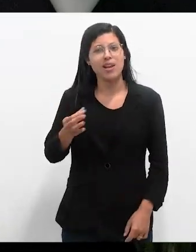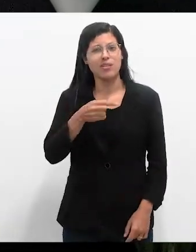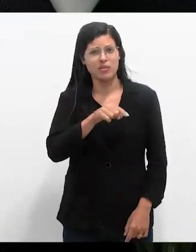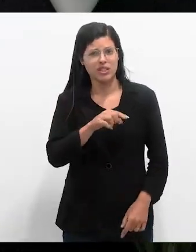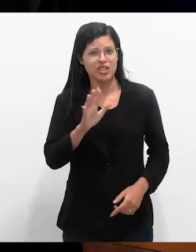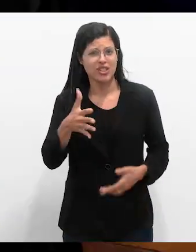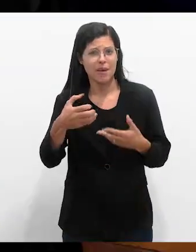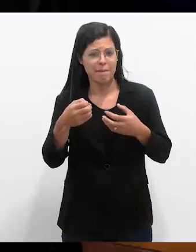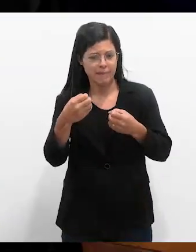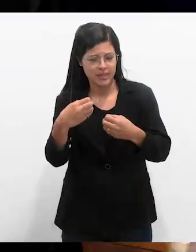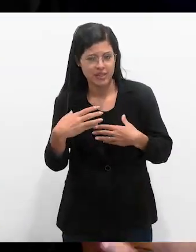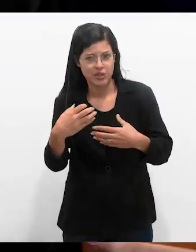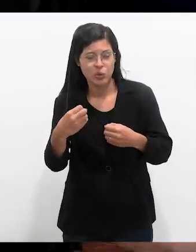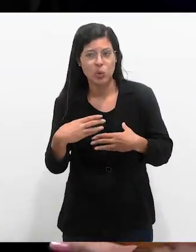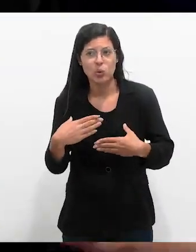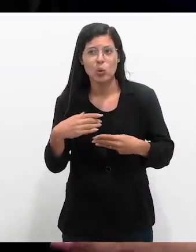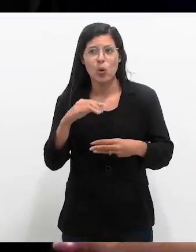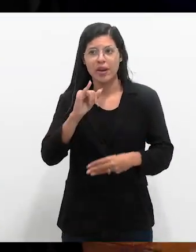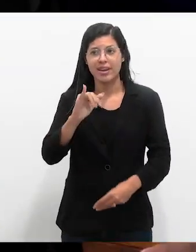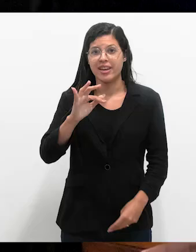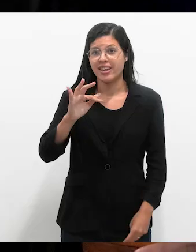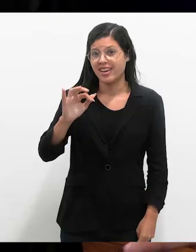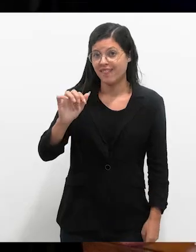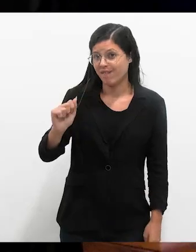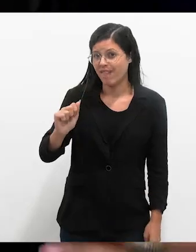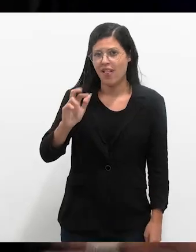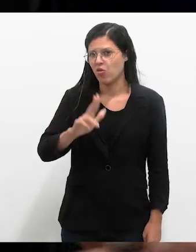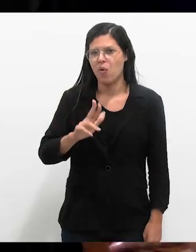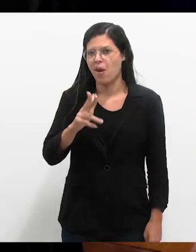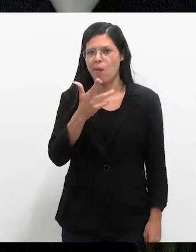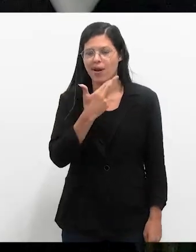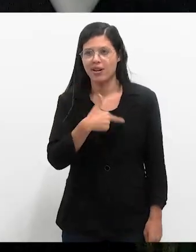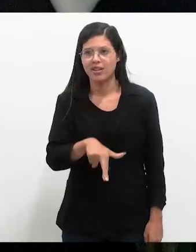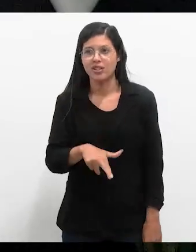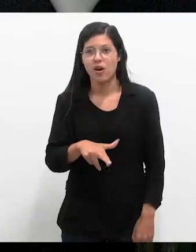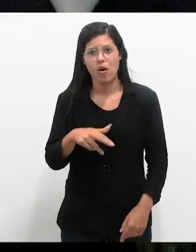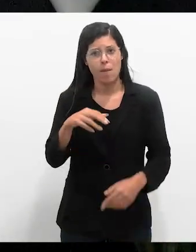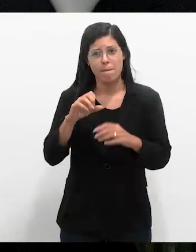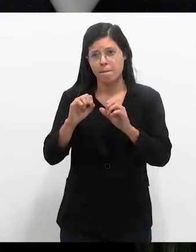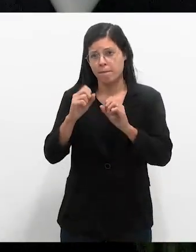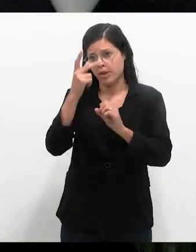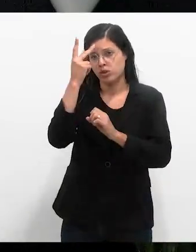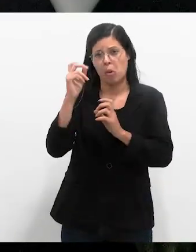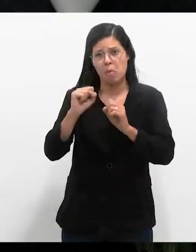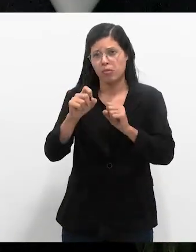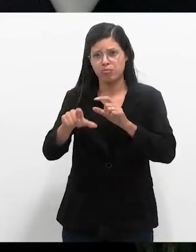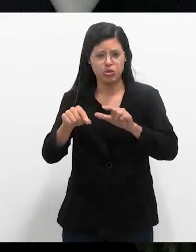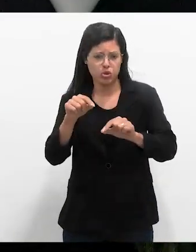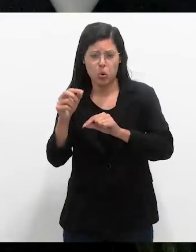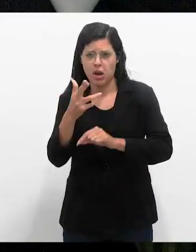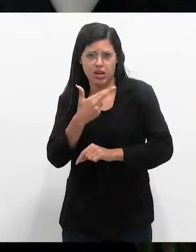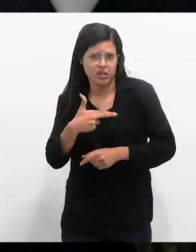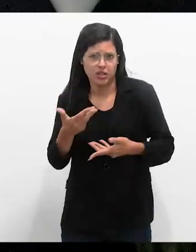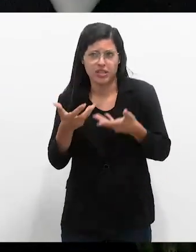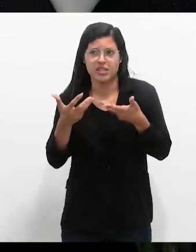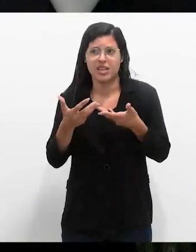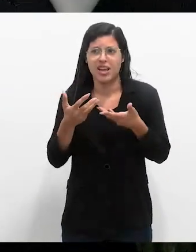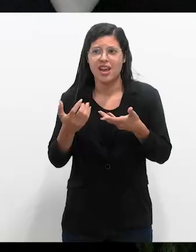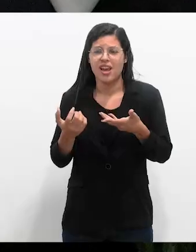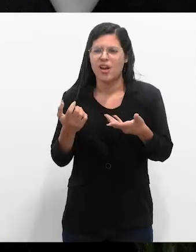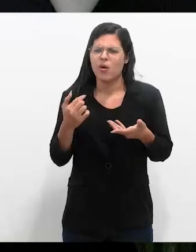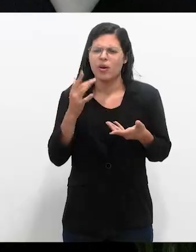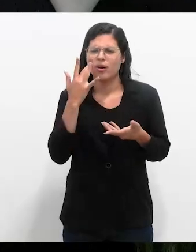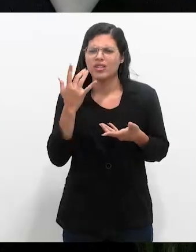me ensinou, que Ifá realmente não é uma religião. Então a pessoa pode ter a religião que ela quiser. O que eu achei estranho é ele ser